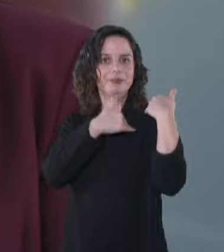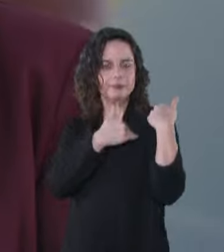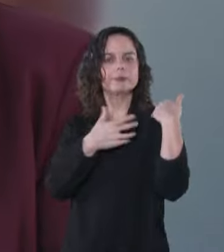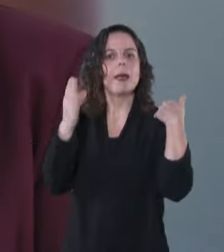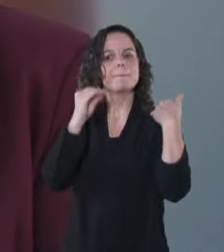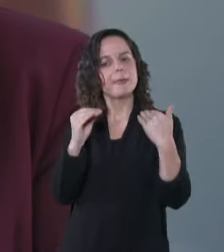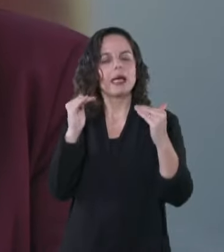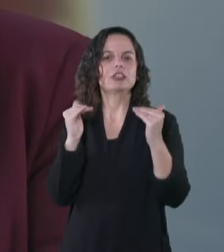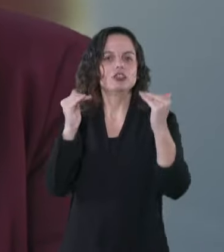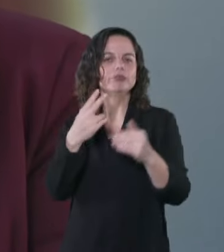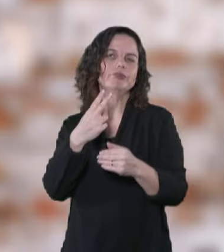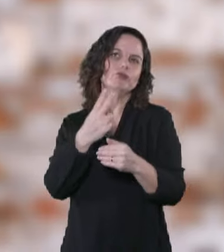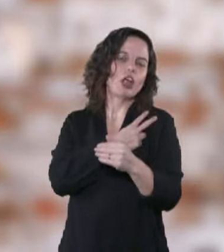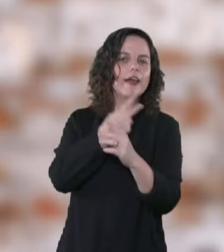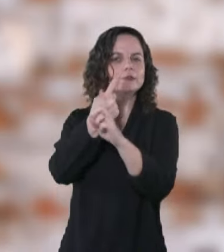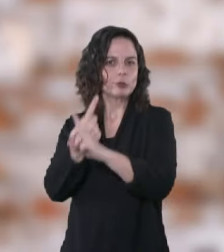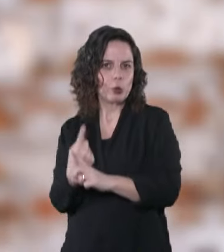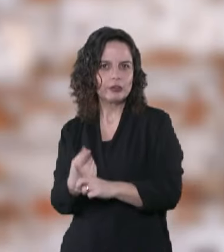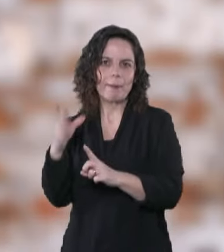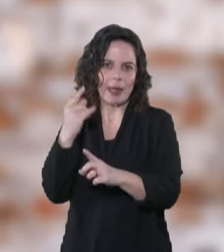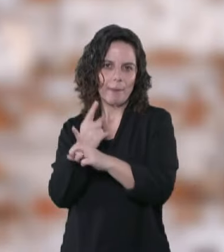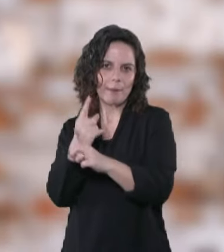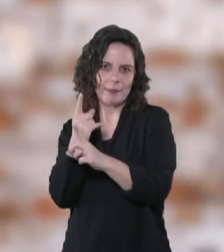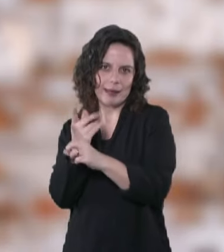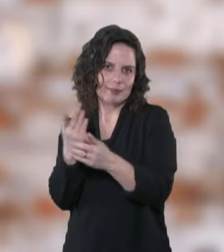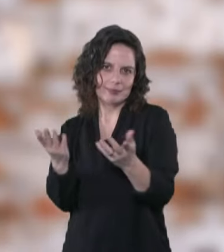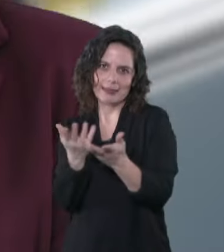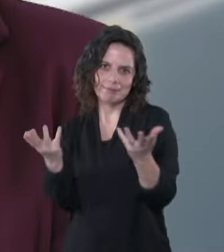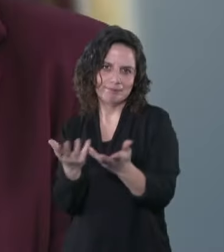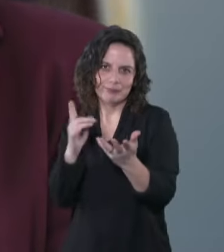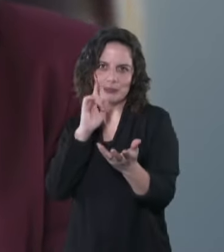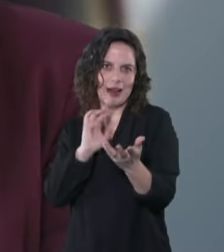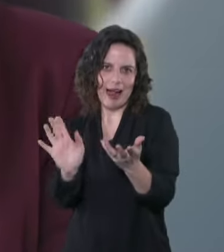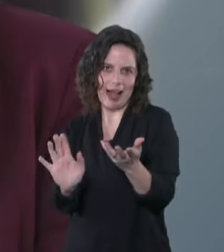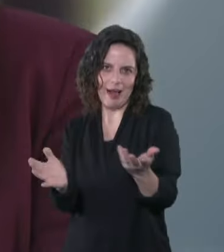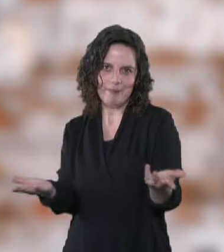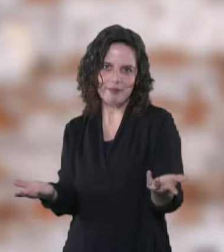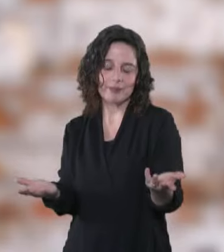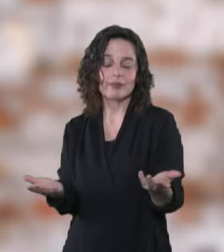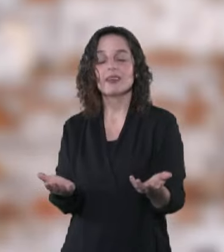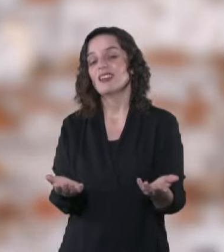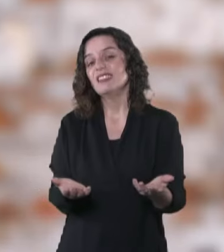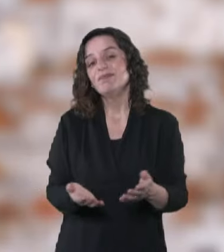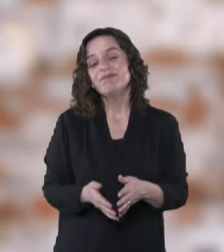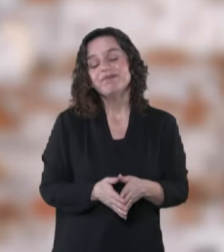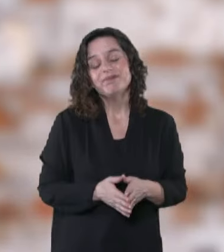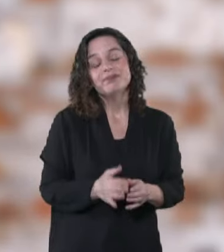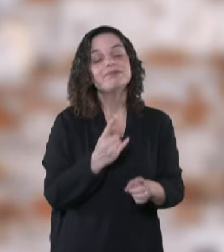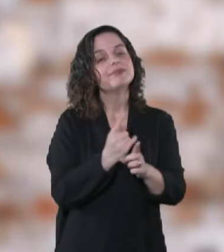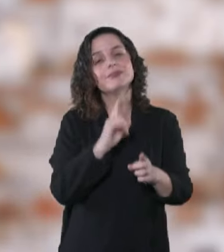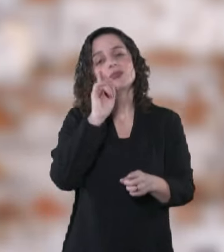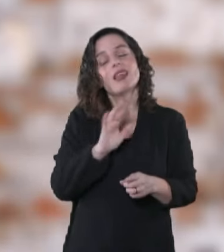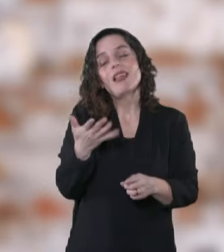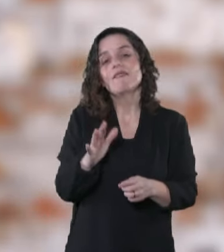relevância ainda continuam? Ainda um pouco. Fora das mulheres. Ainda, porque também as mulheres têm outras prioridades,